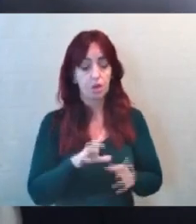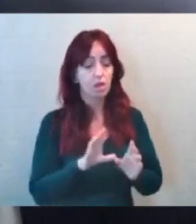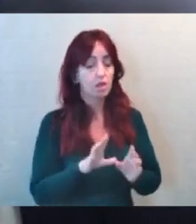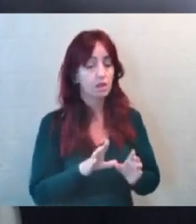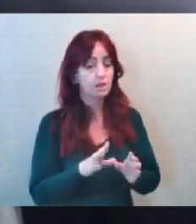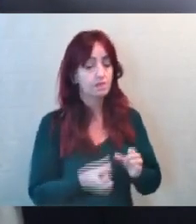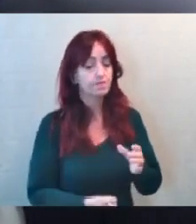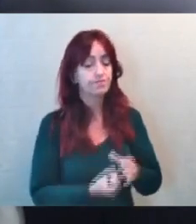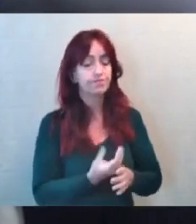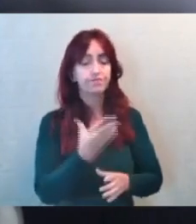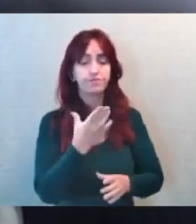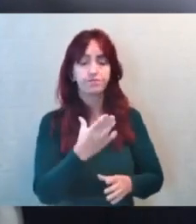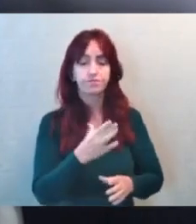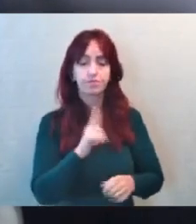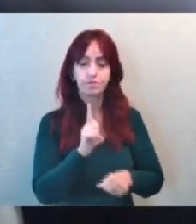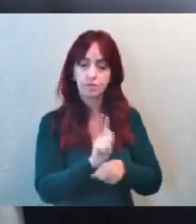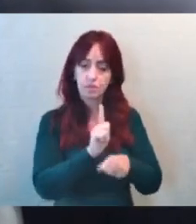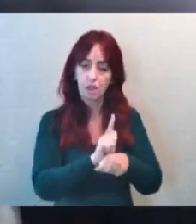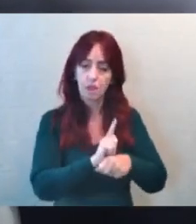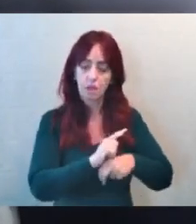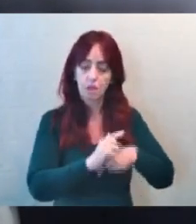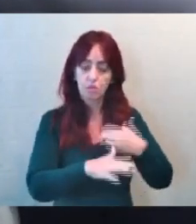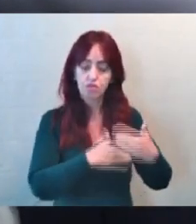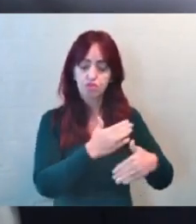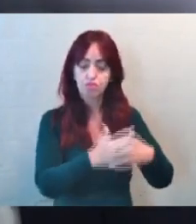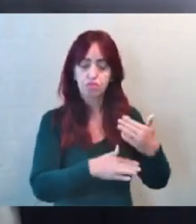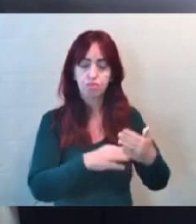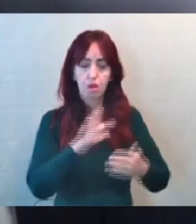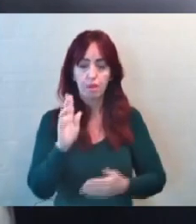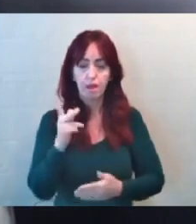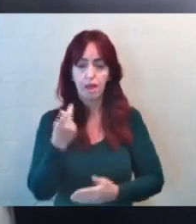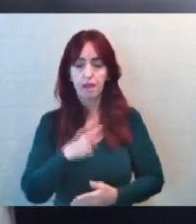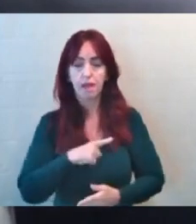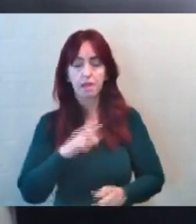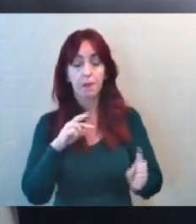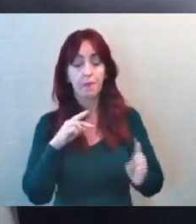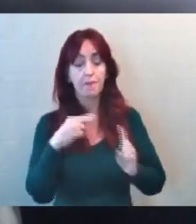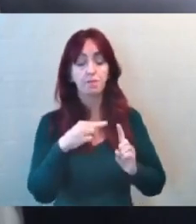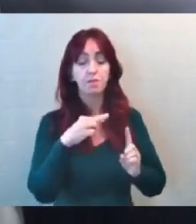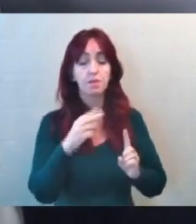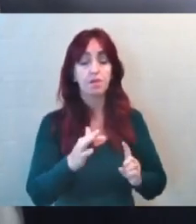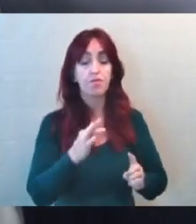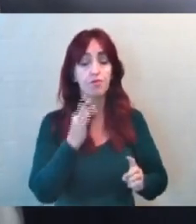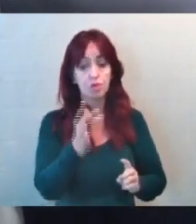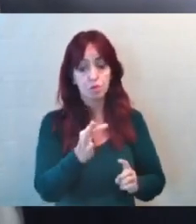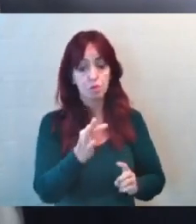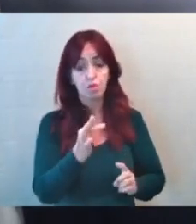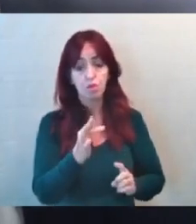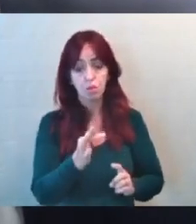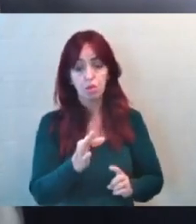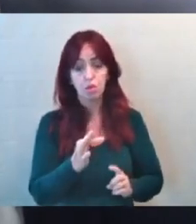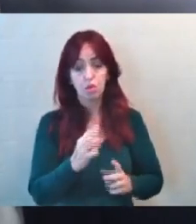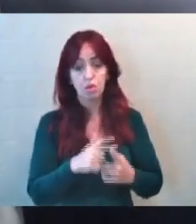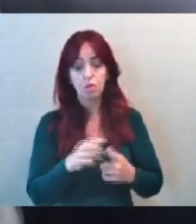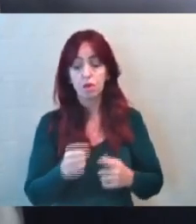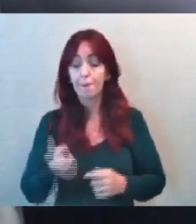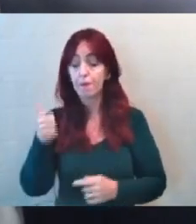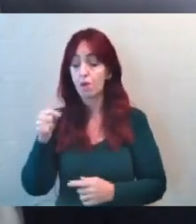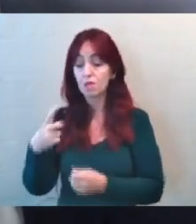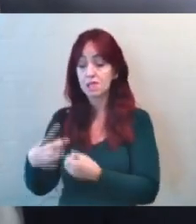longo de muitas gestões, Belo Horizonte tem uma perspectiva de futuro. Que